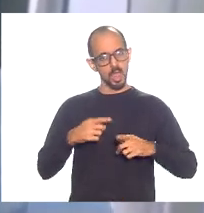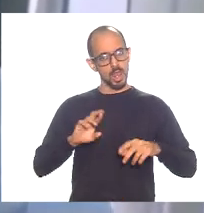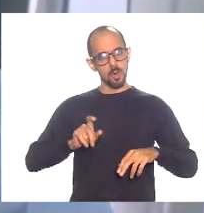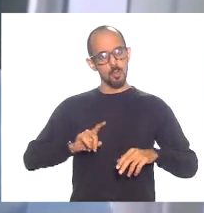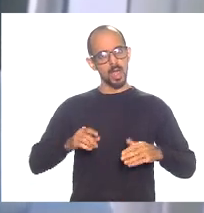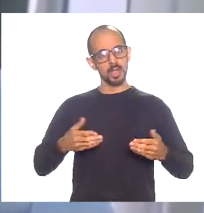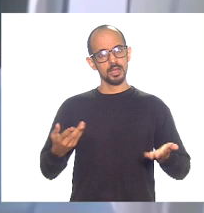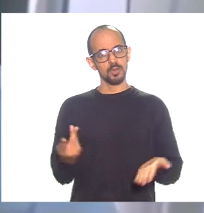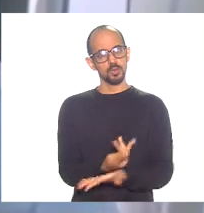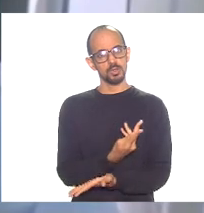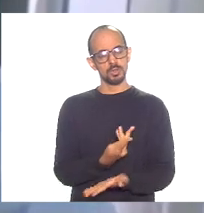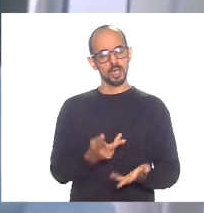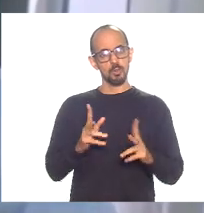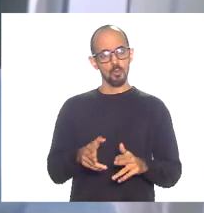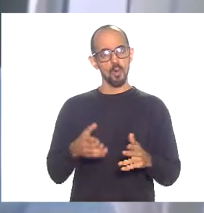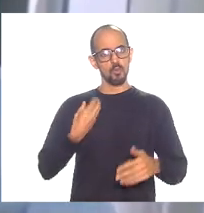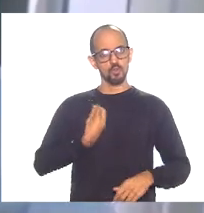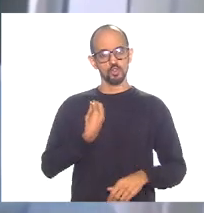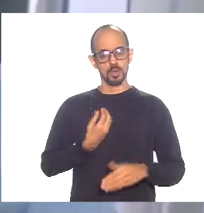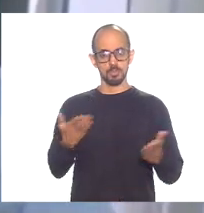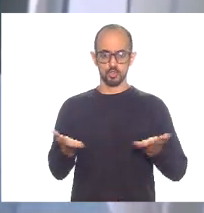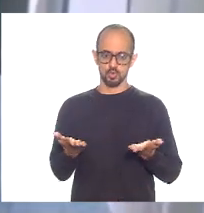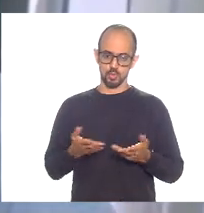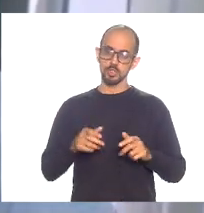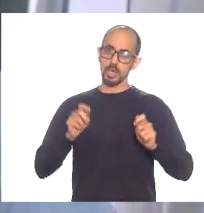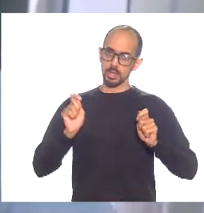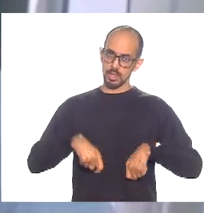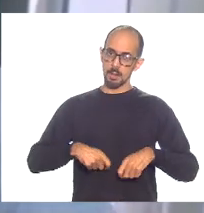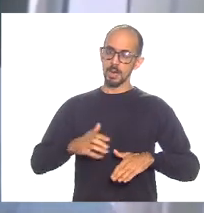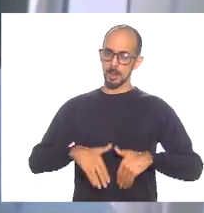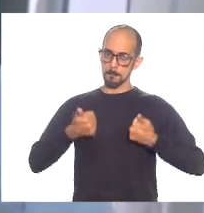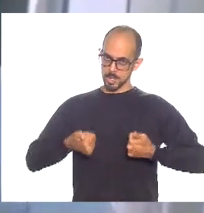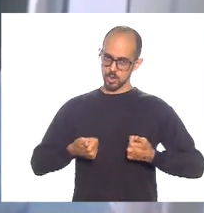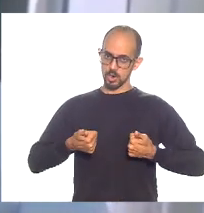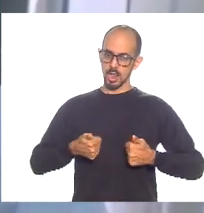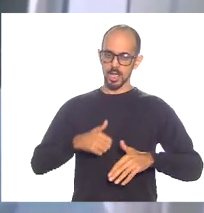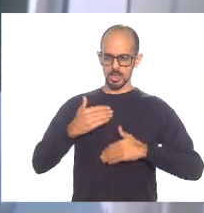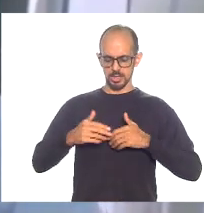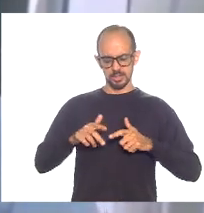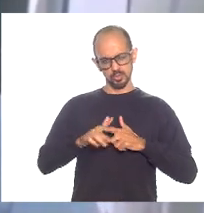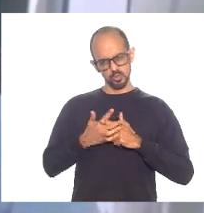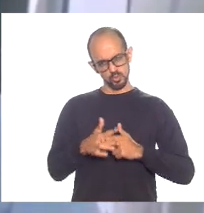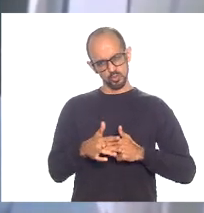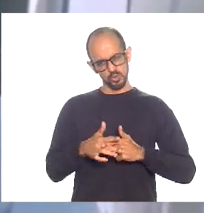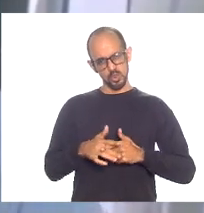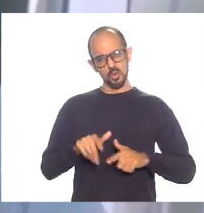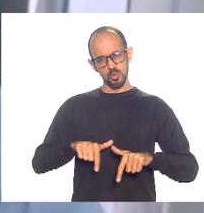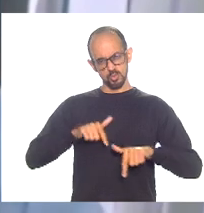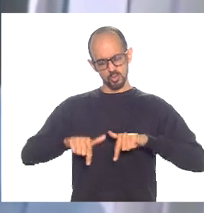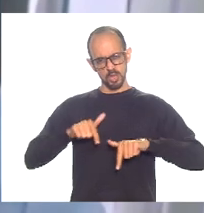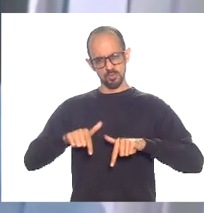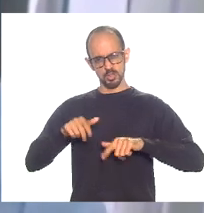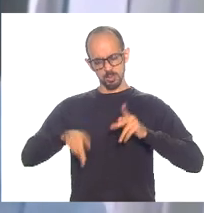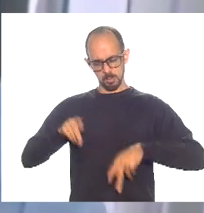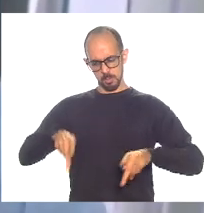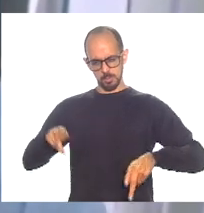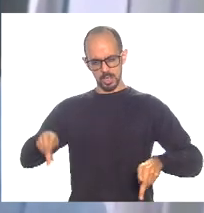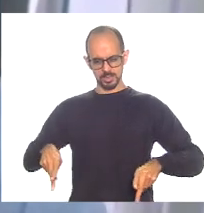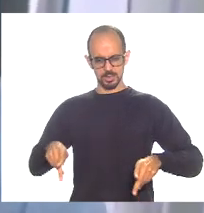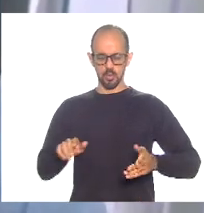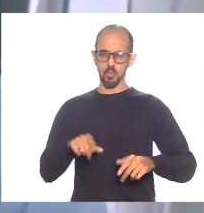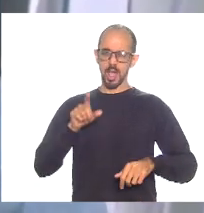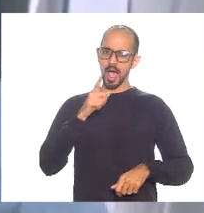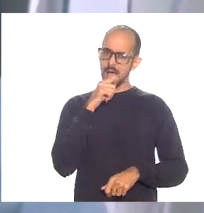hoje. Ela pode melhorar, ela pode se modernizar e pode cada vez mais aprimorar os serviços prestados à população. Água é um bem